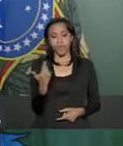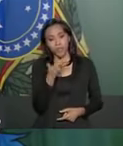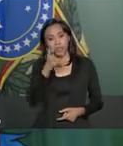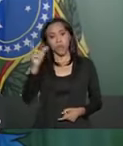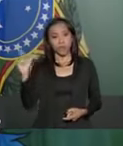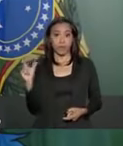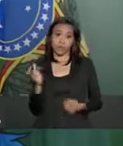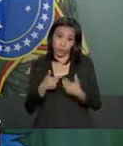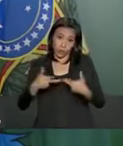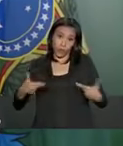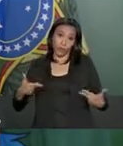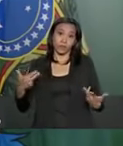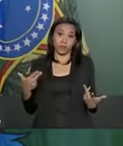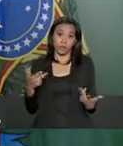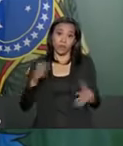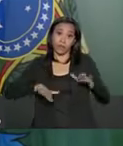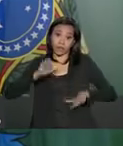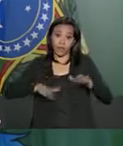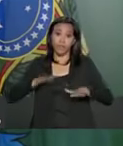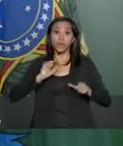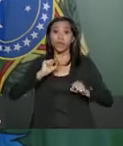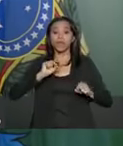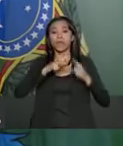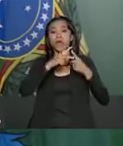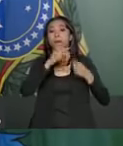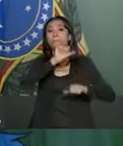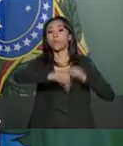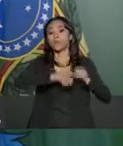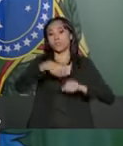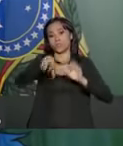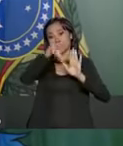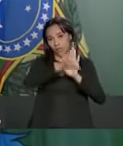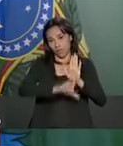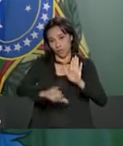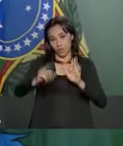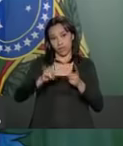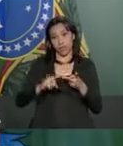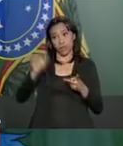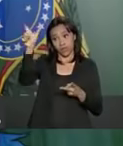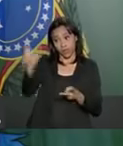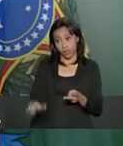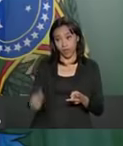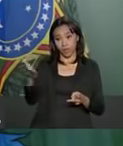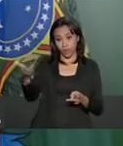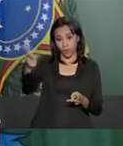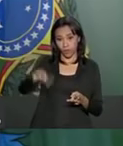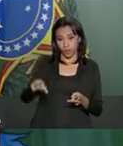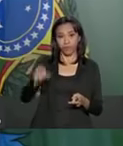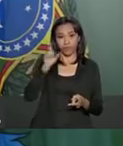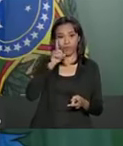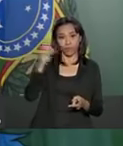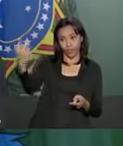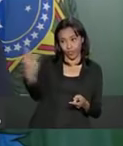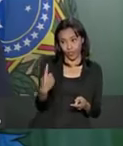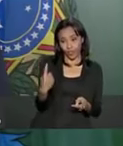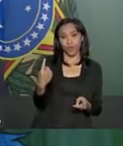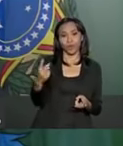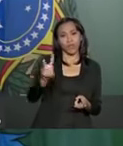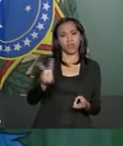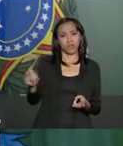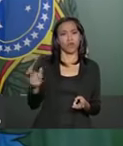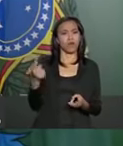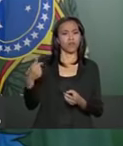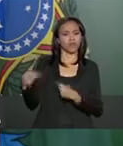dependeriam, obviamente, de mudança na lei. Coisa que o Peninha, o Lupion chegando agora também, com toda certeza, vão